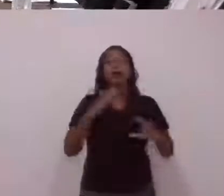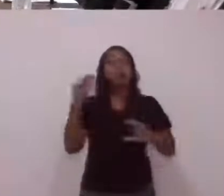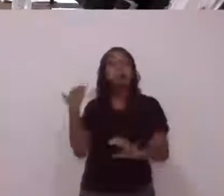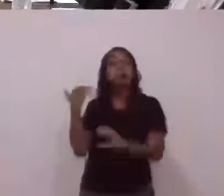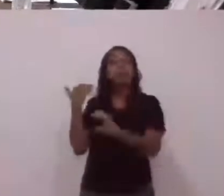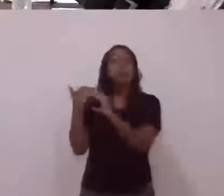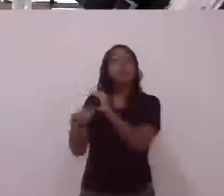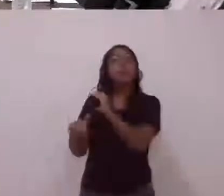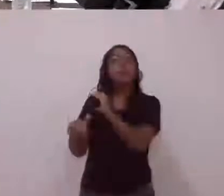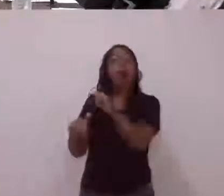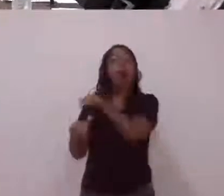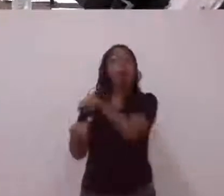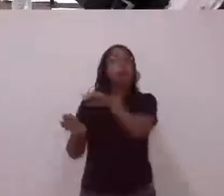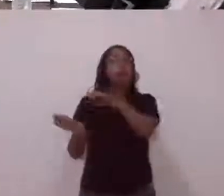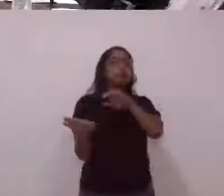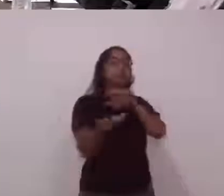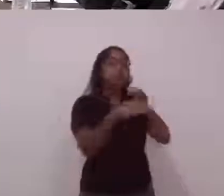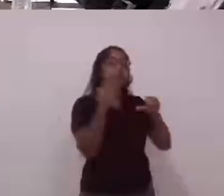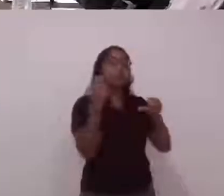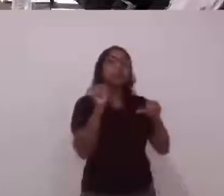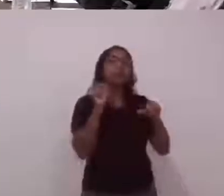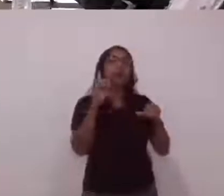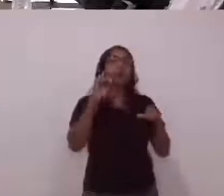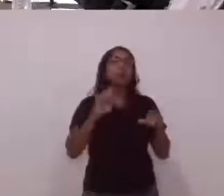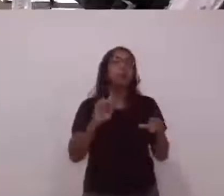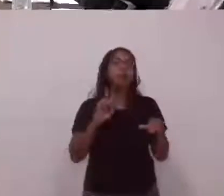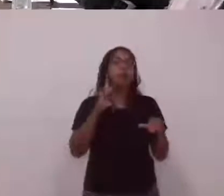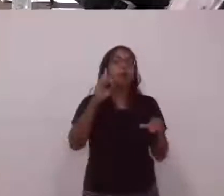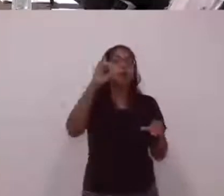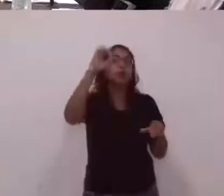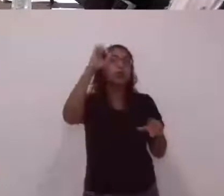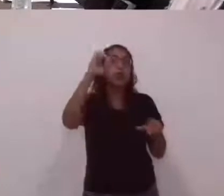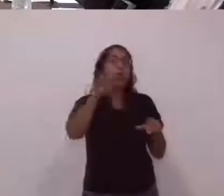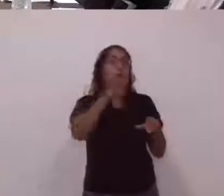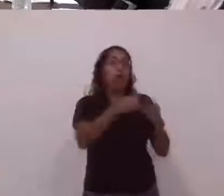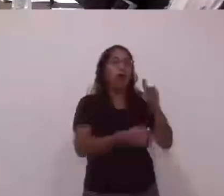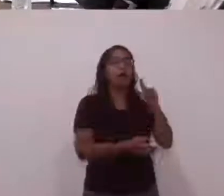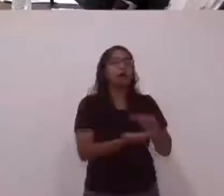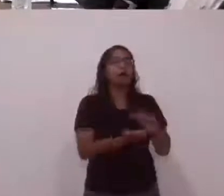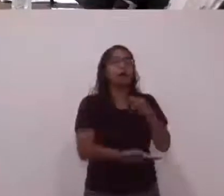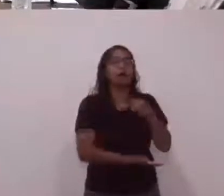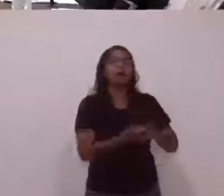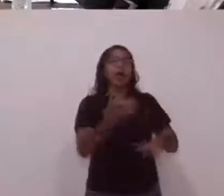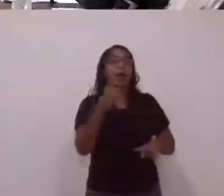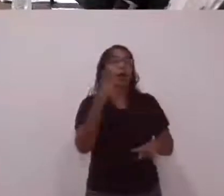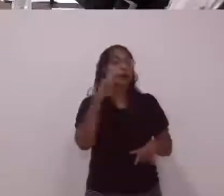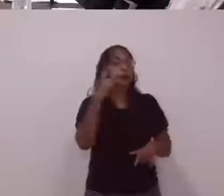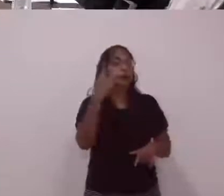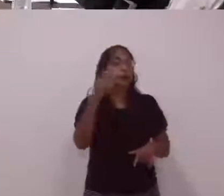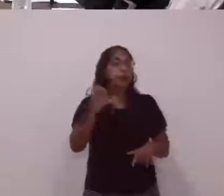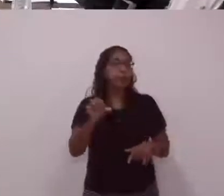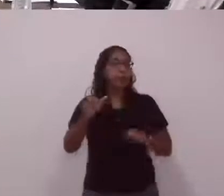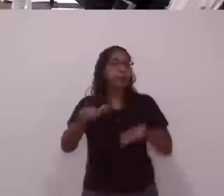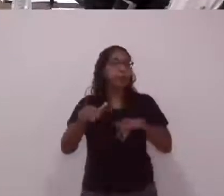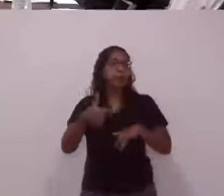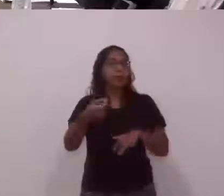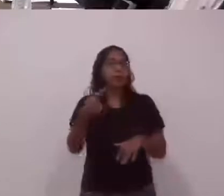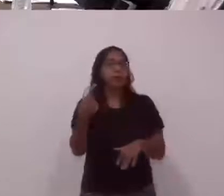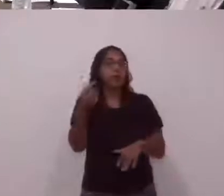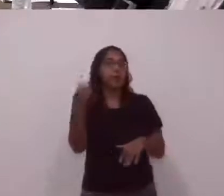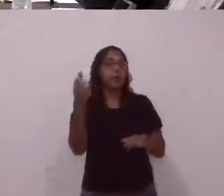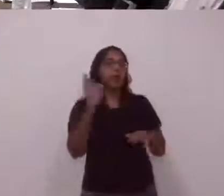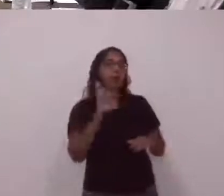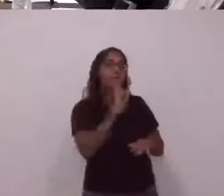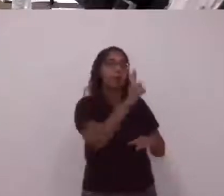regularmente recepcionado pelo diretor de convênio do município, que, em 19 de setembro de 2016, respondeu à